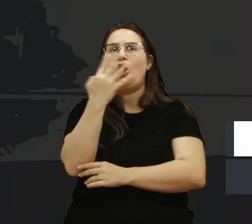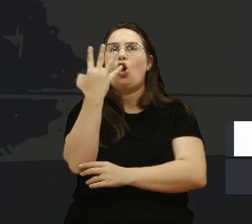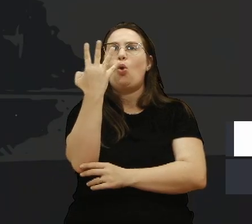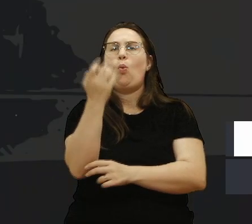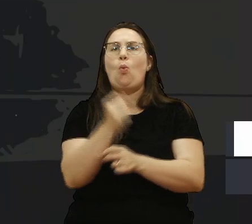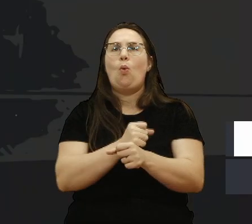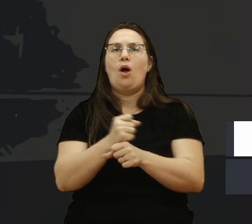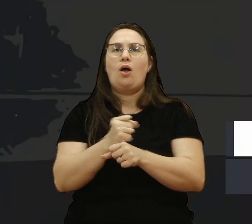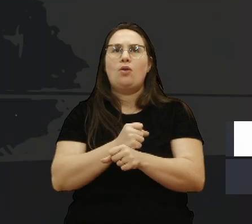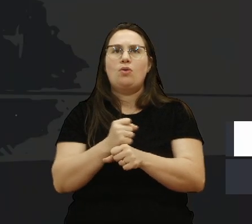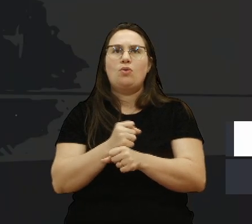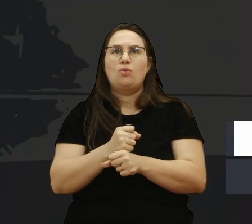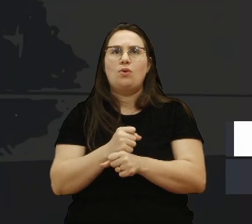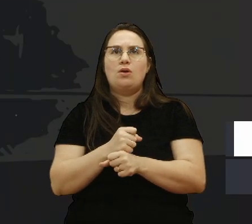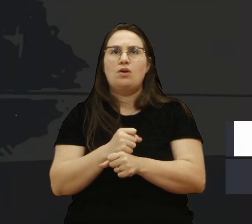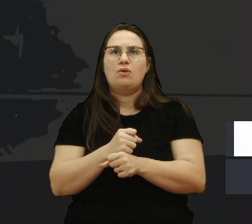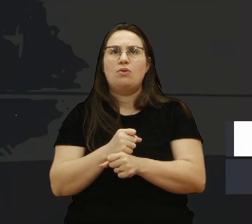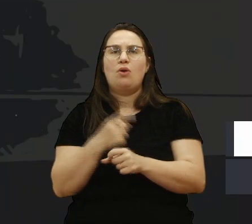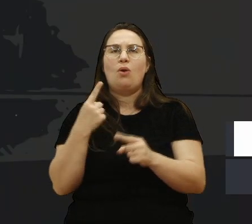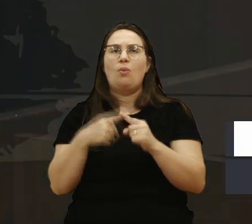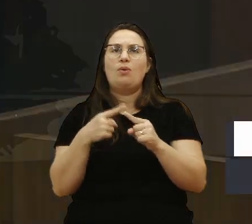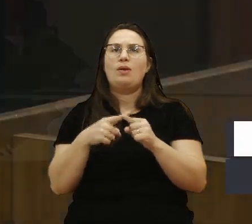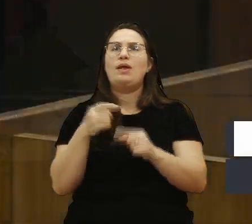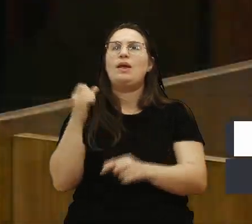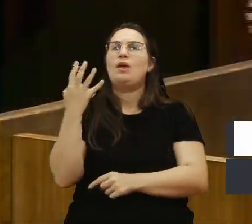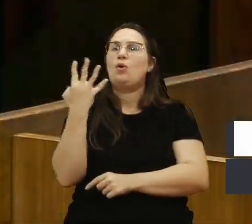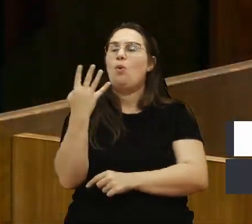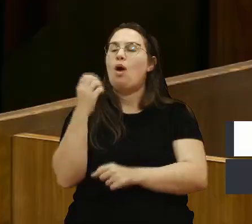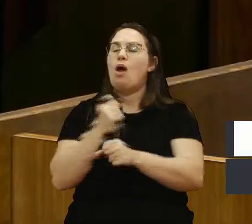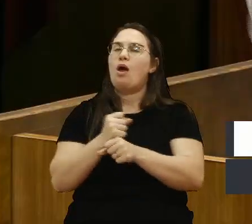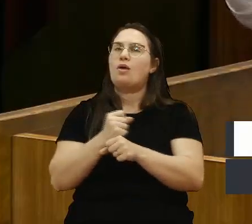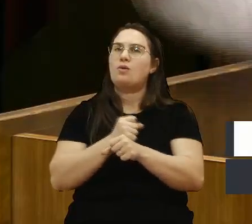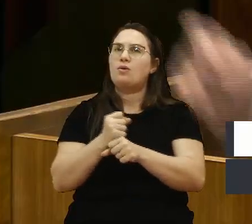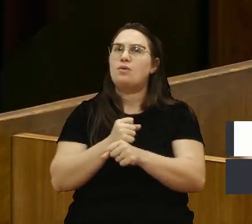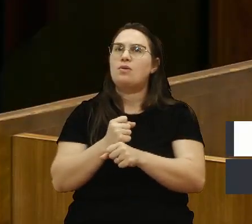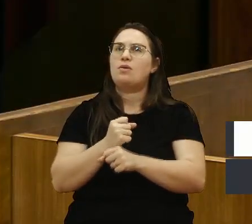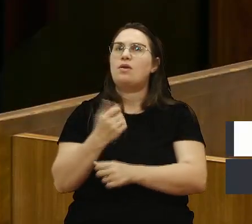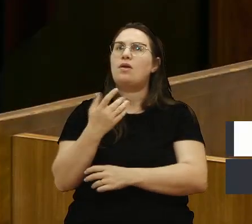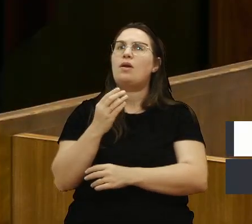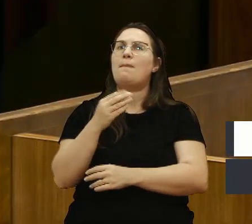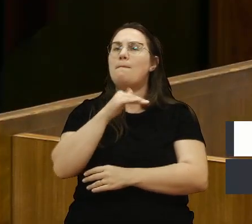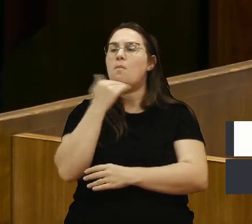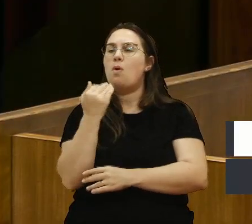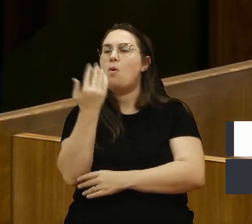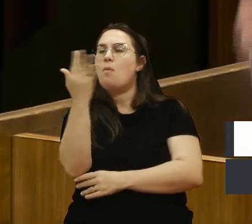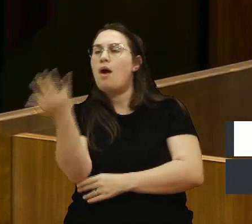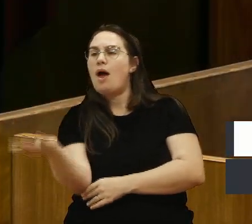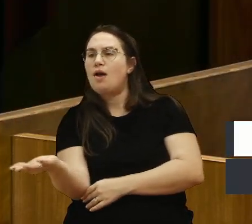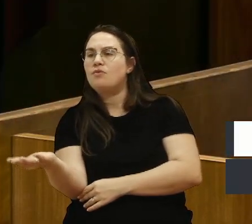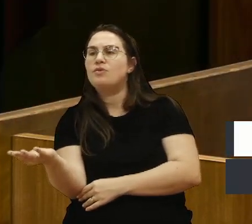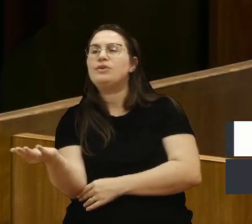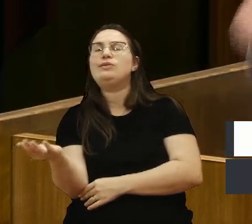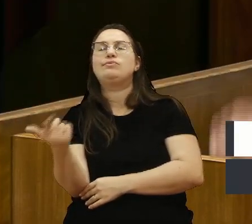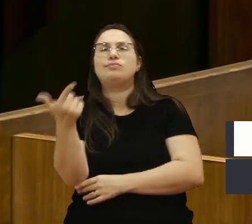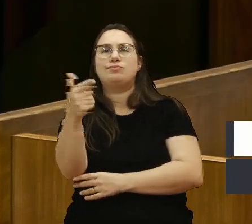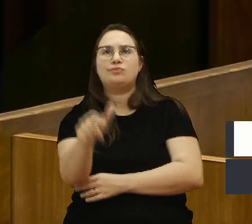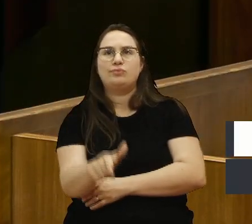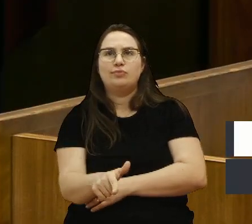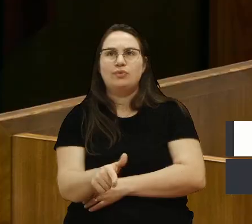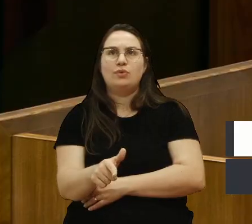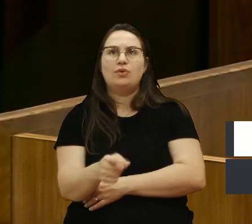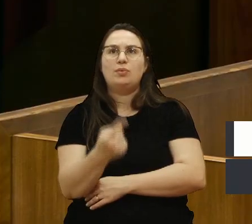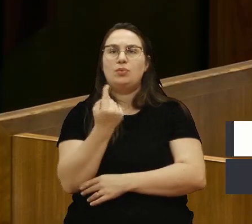anos, vereadores. Por 4 anos ele tem que cuidar, se morrer uma, tem que ir lá plantar de novo. Por uma que ele derrubou.